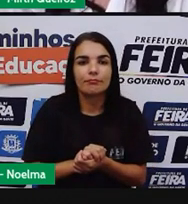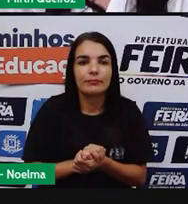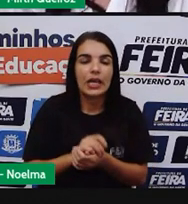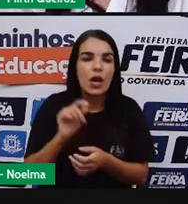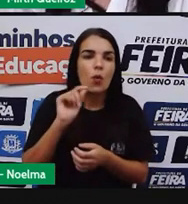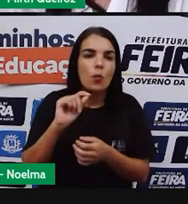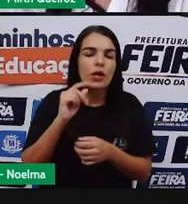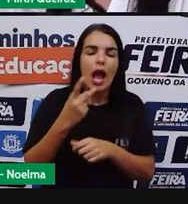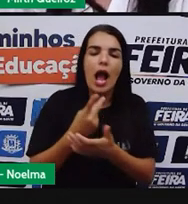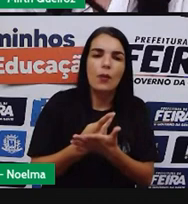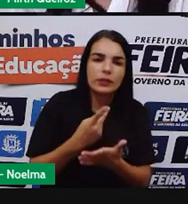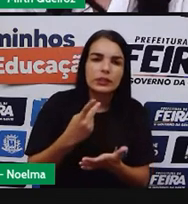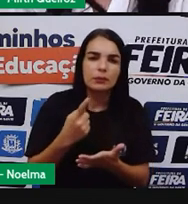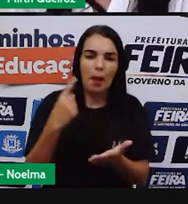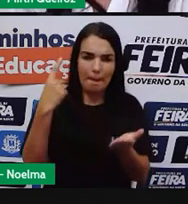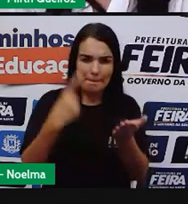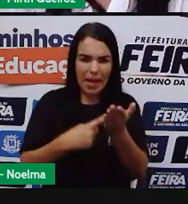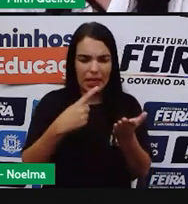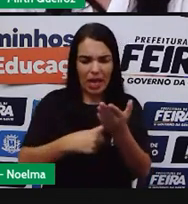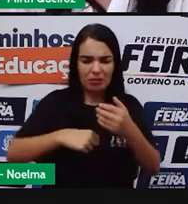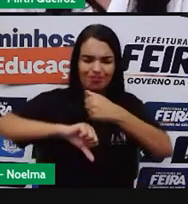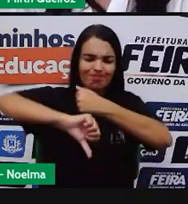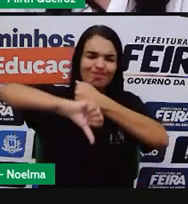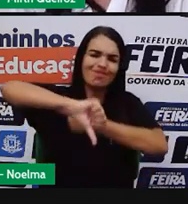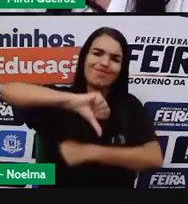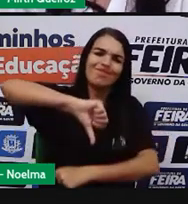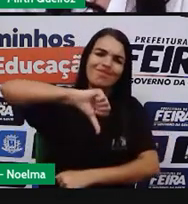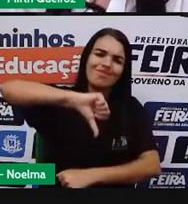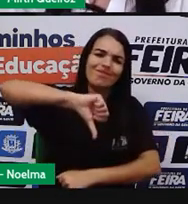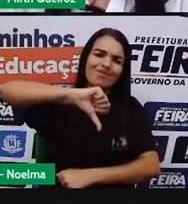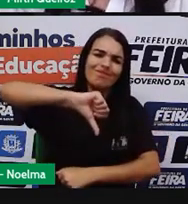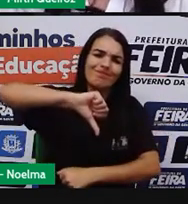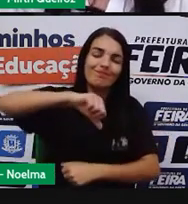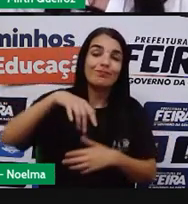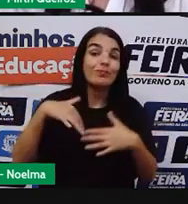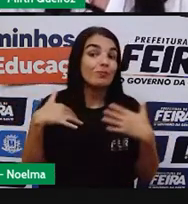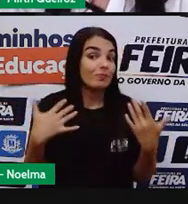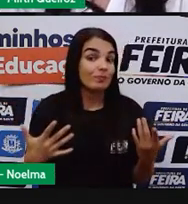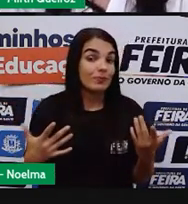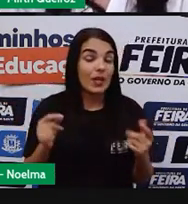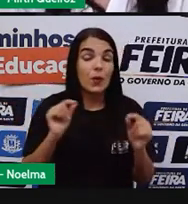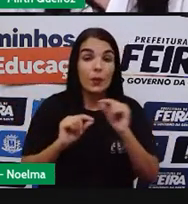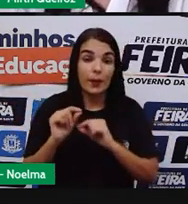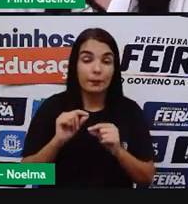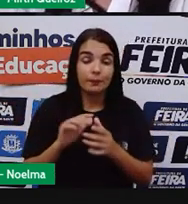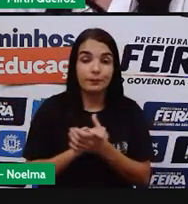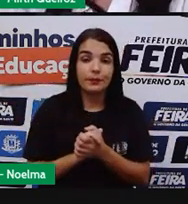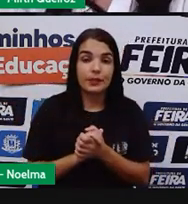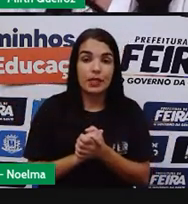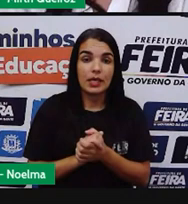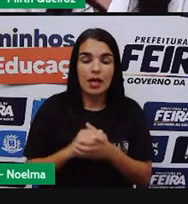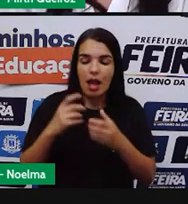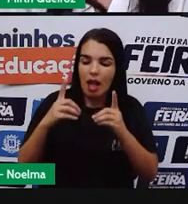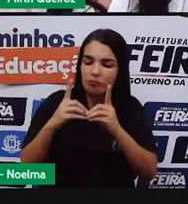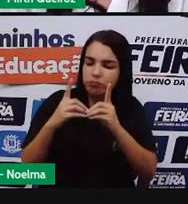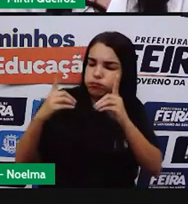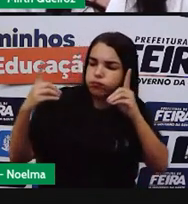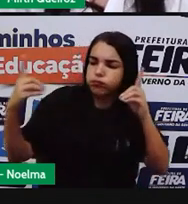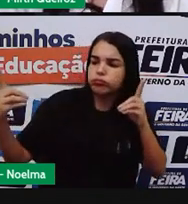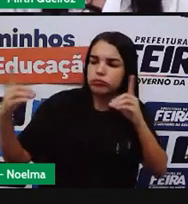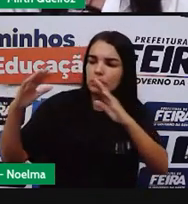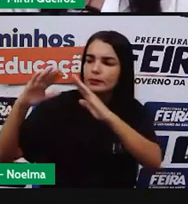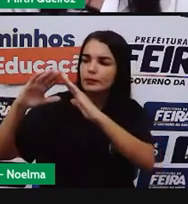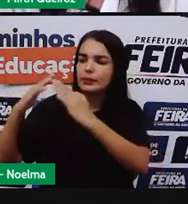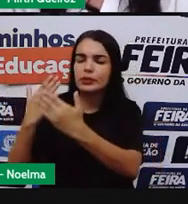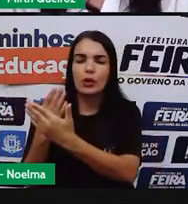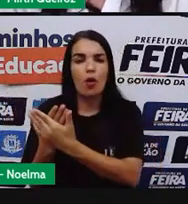Que acontecimentos marcaram negativamente esse período? As nossas perdas, né? O afastamento da escola, o